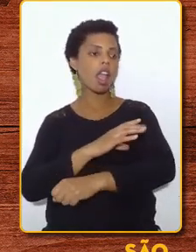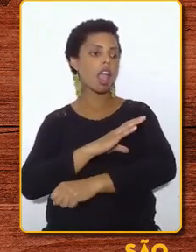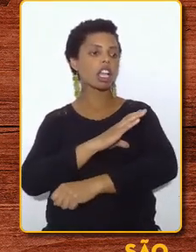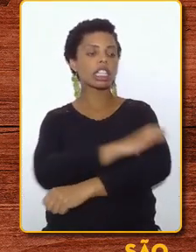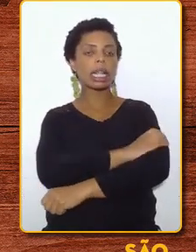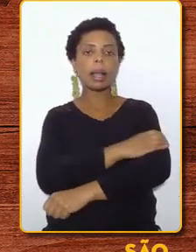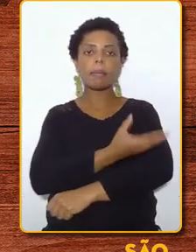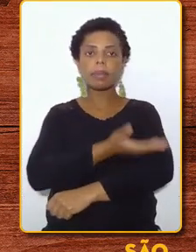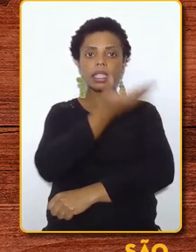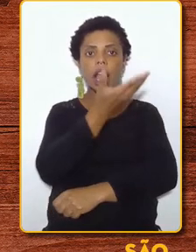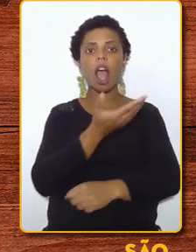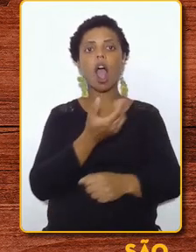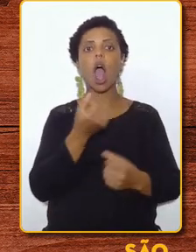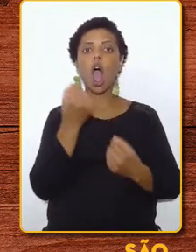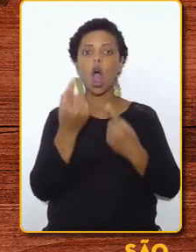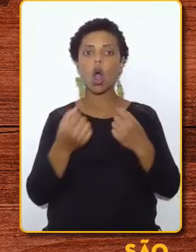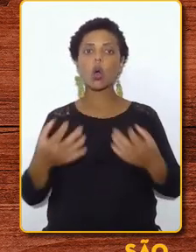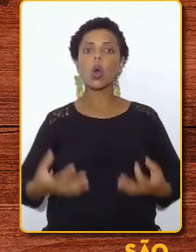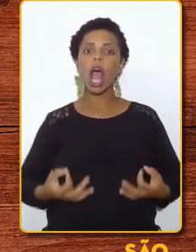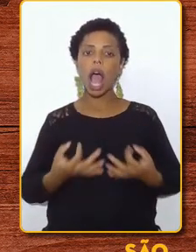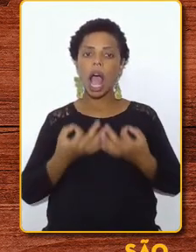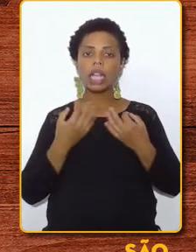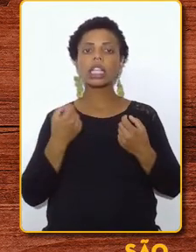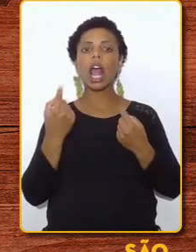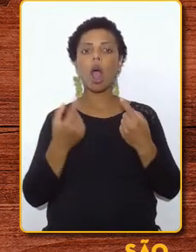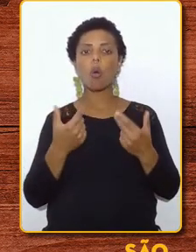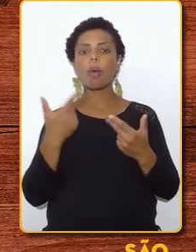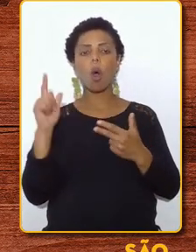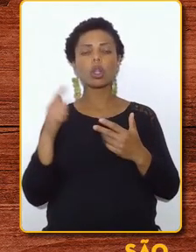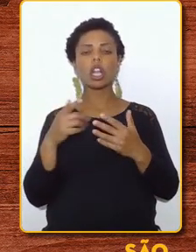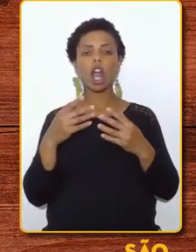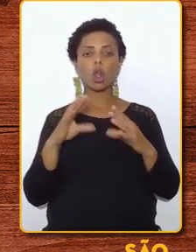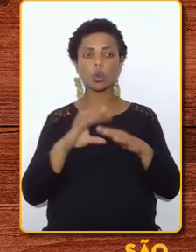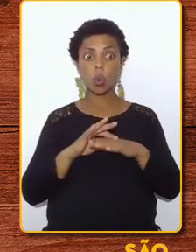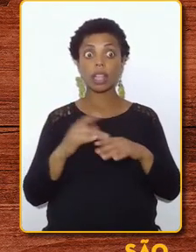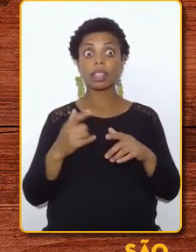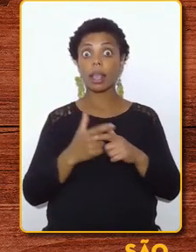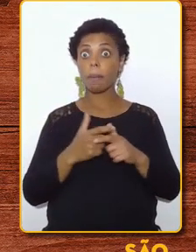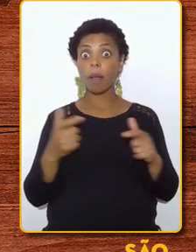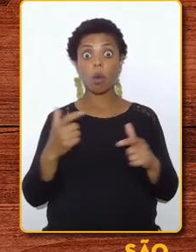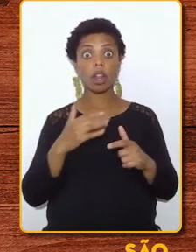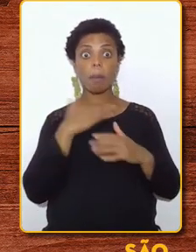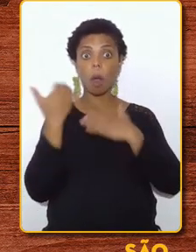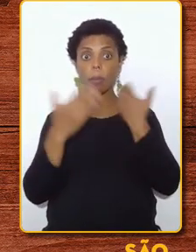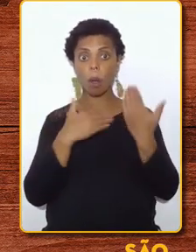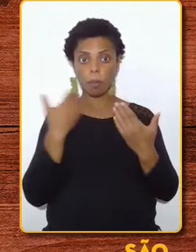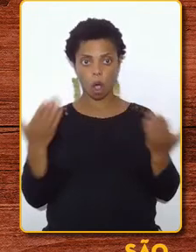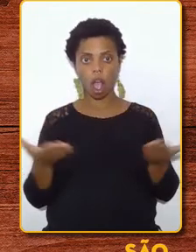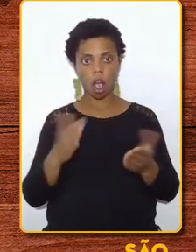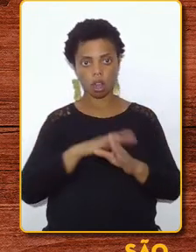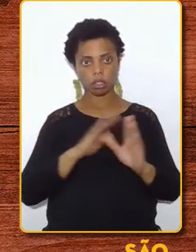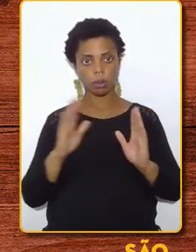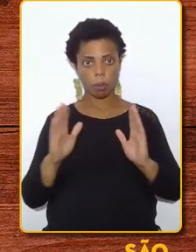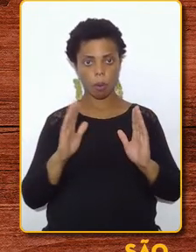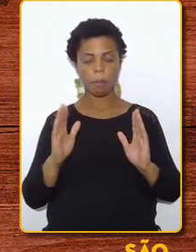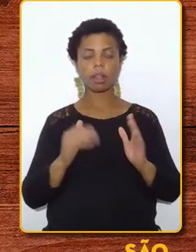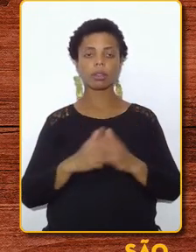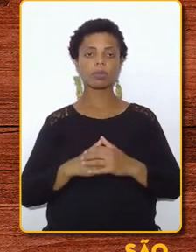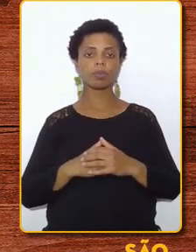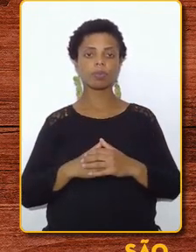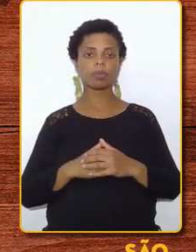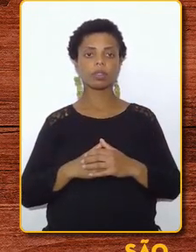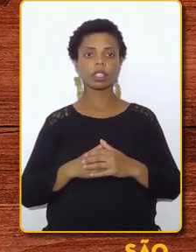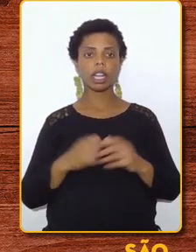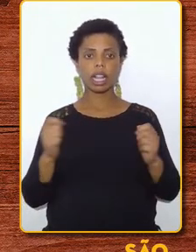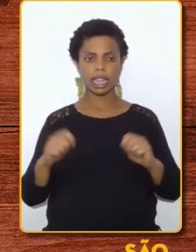entre outras doenças, né? Que são as que mais matam globalmente atualmente, né? Com o grau de